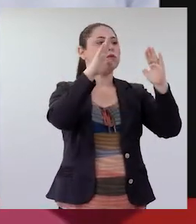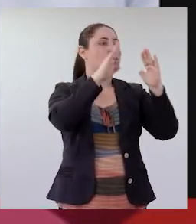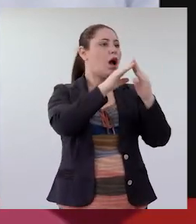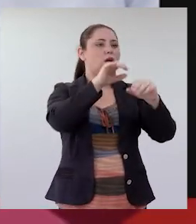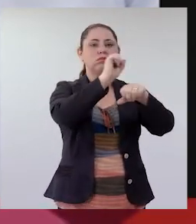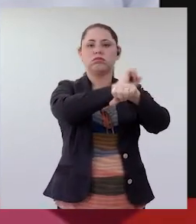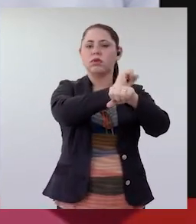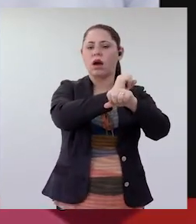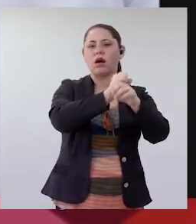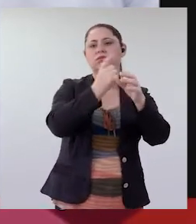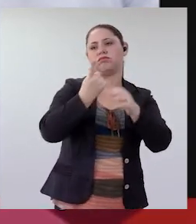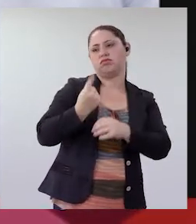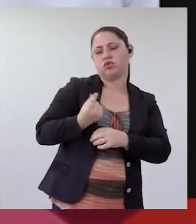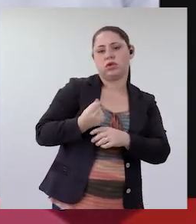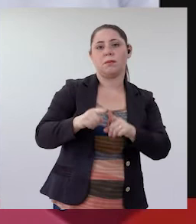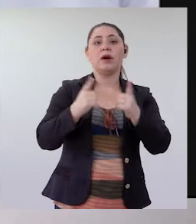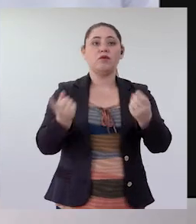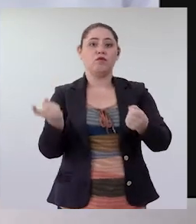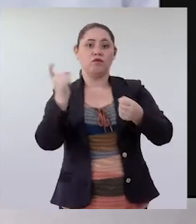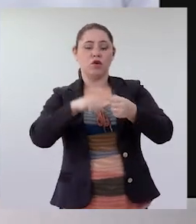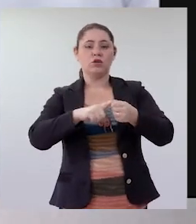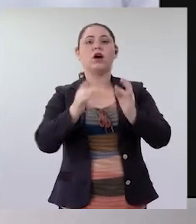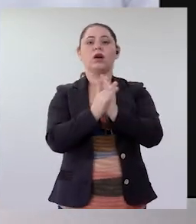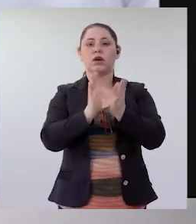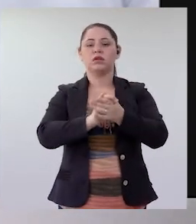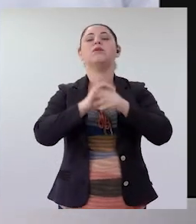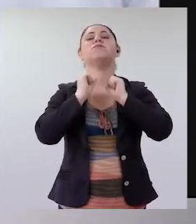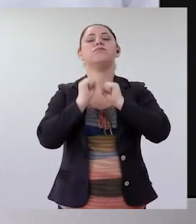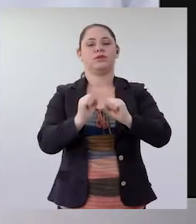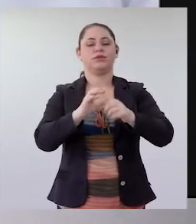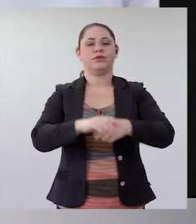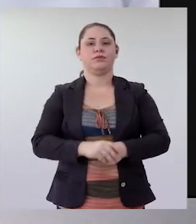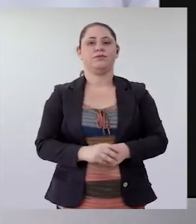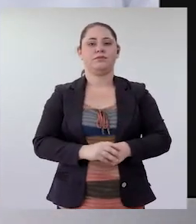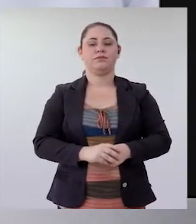né? Mas se eles quiserem eventualmente casar novamente, já é possível.